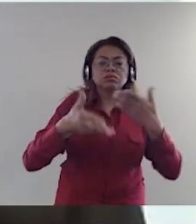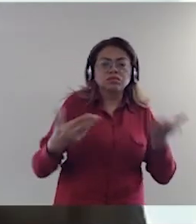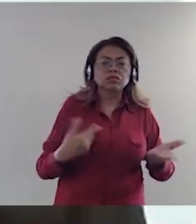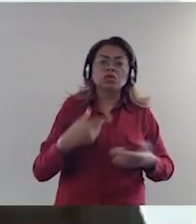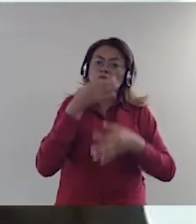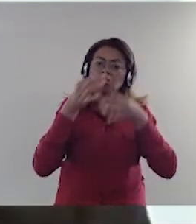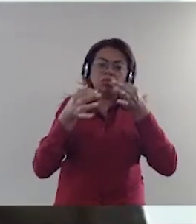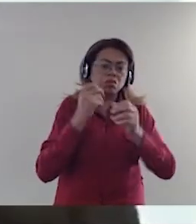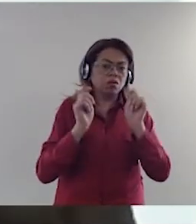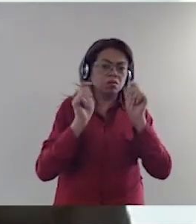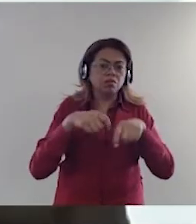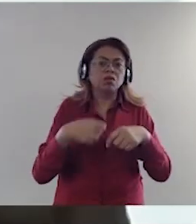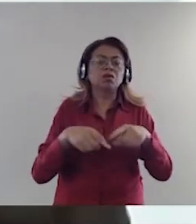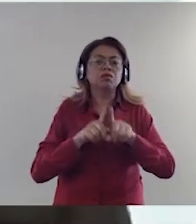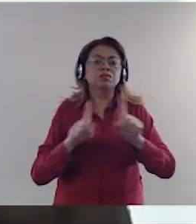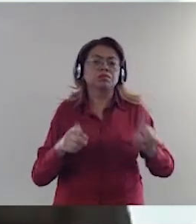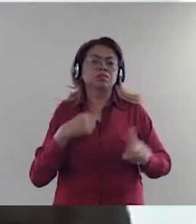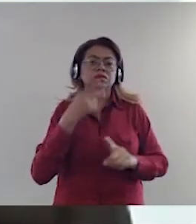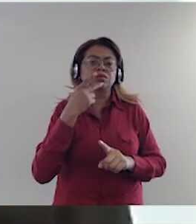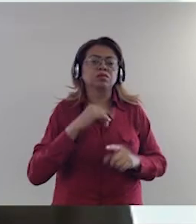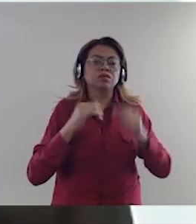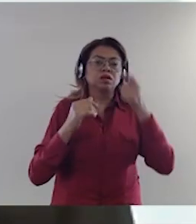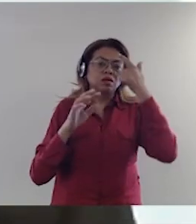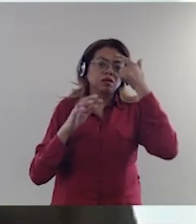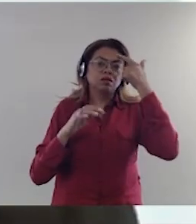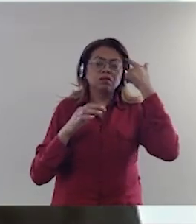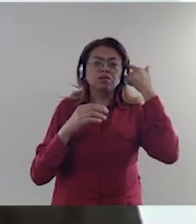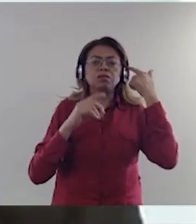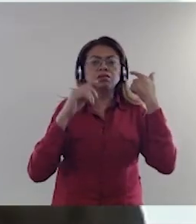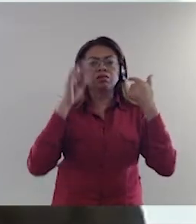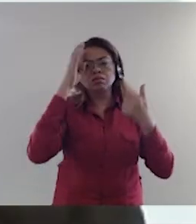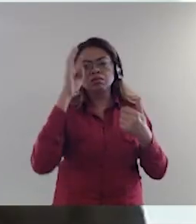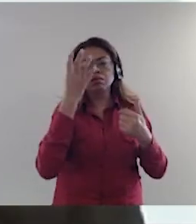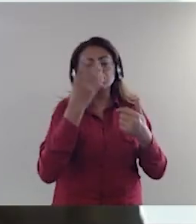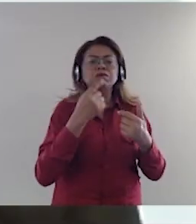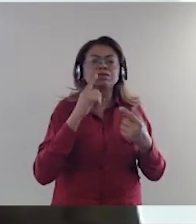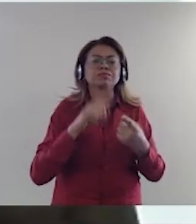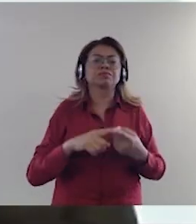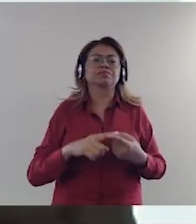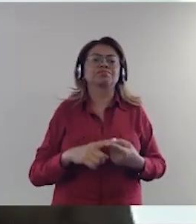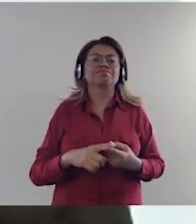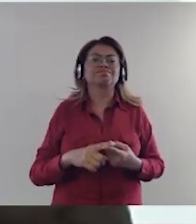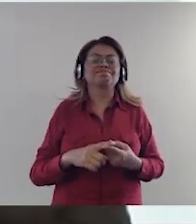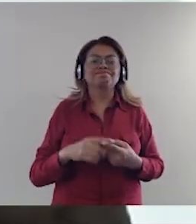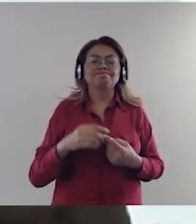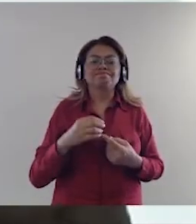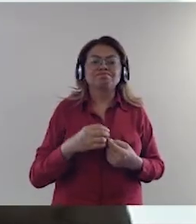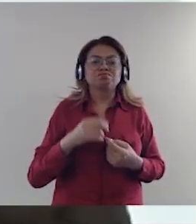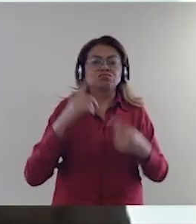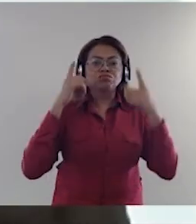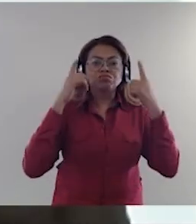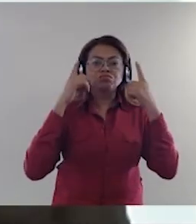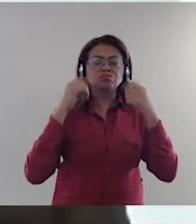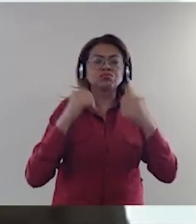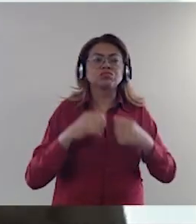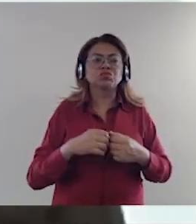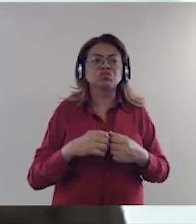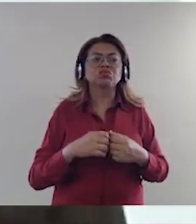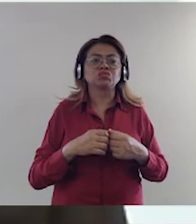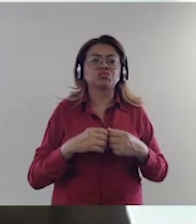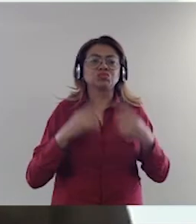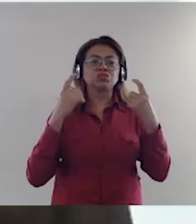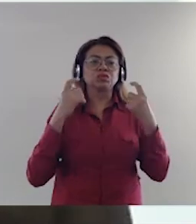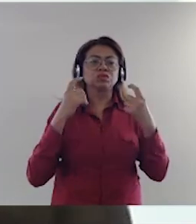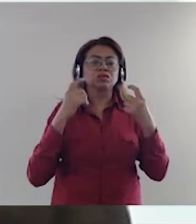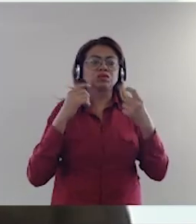criticáveis, né? Entre elas em relação à denominação, né? Diz que essa expressão que veio da